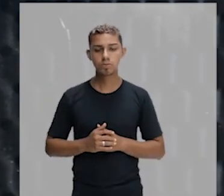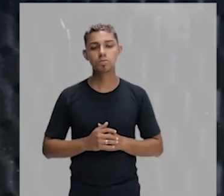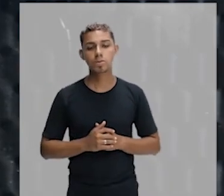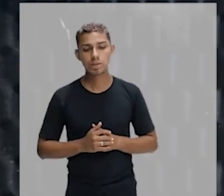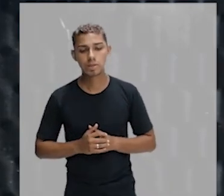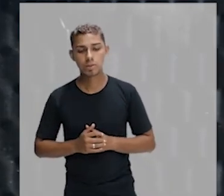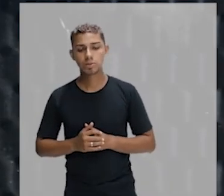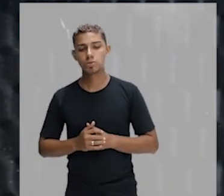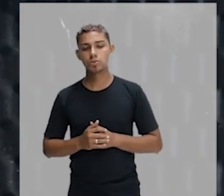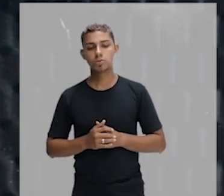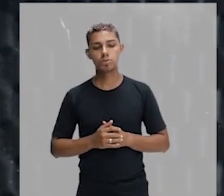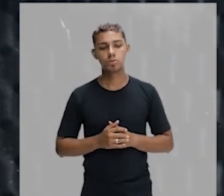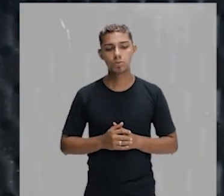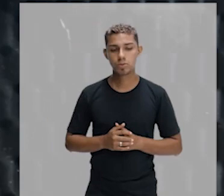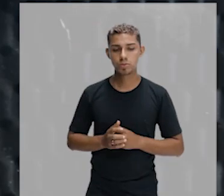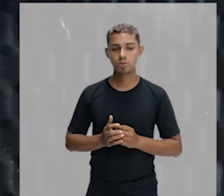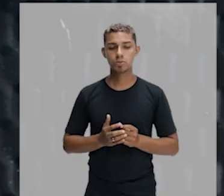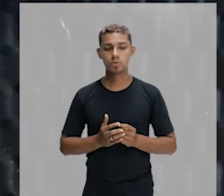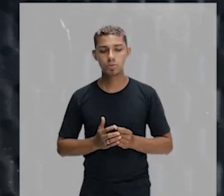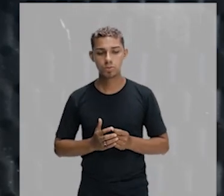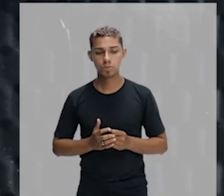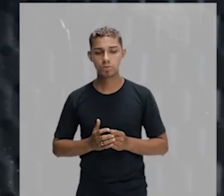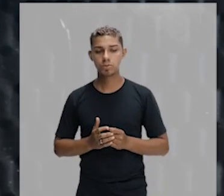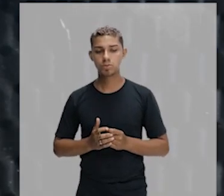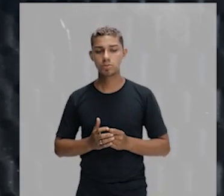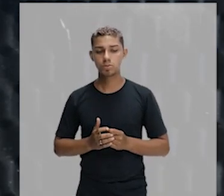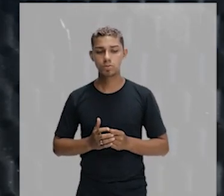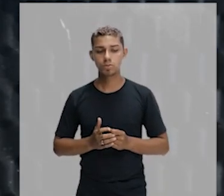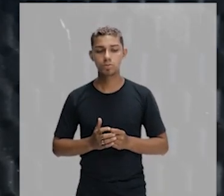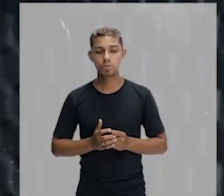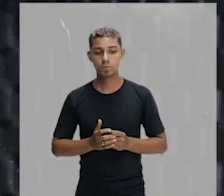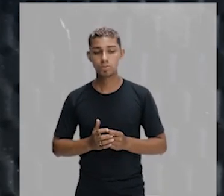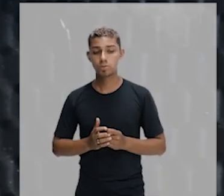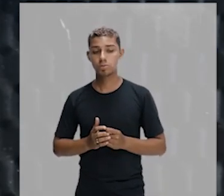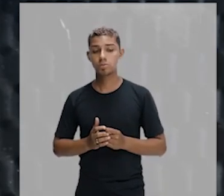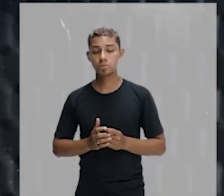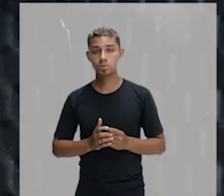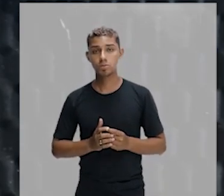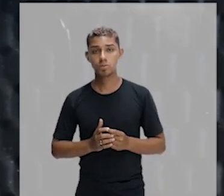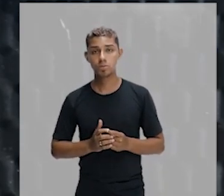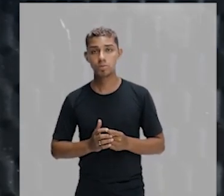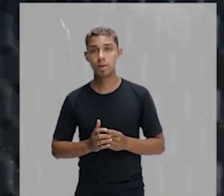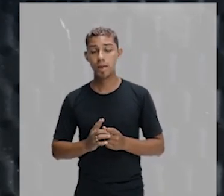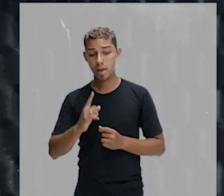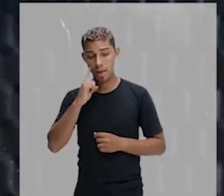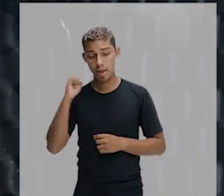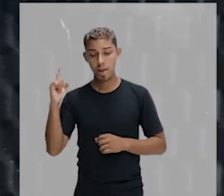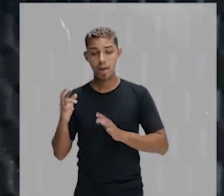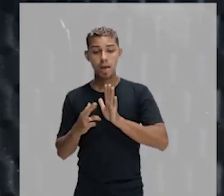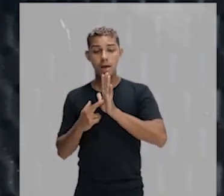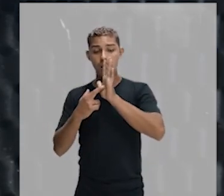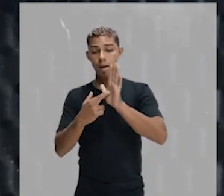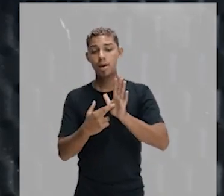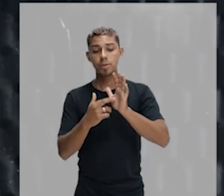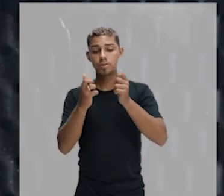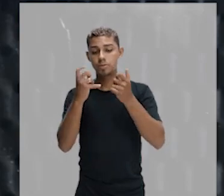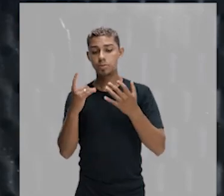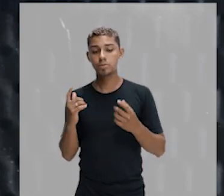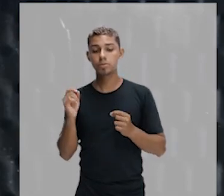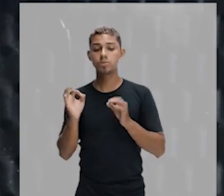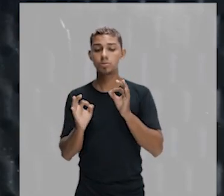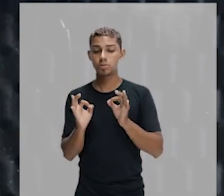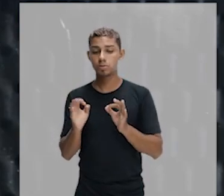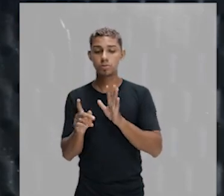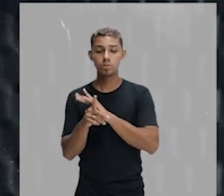Quando chegar lá no palácio, tá ok? Então essas 12 casas aí, elas fazem referência justamente